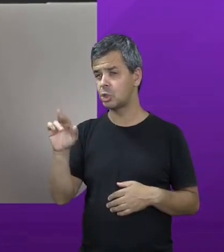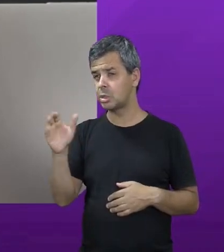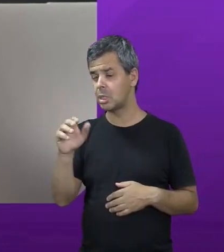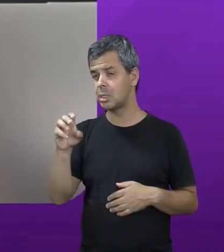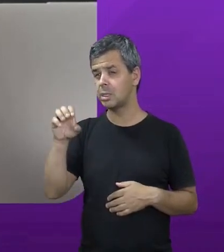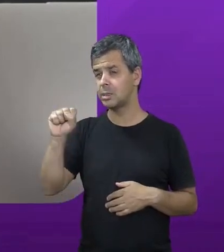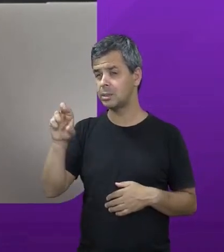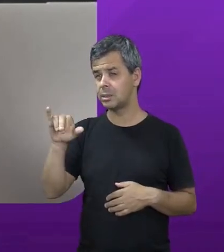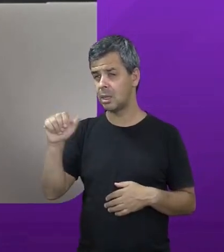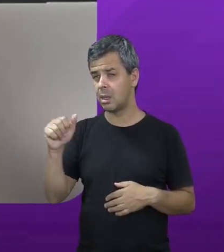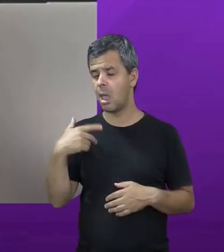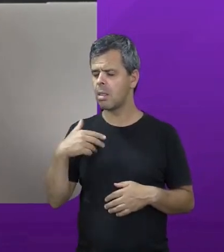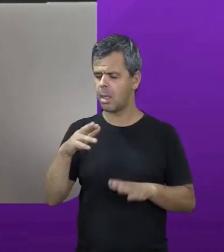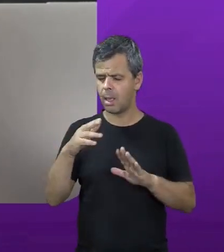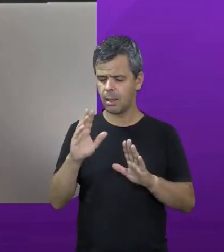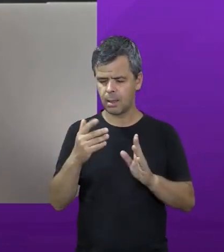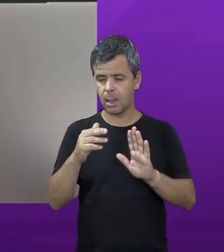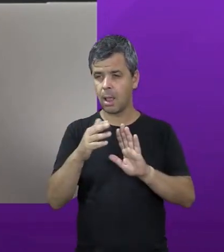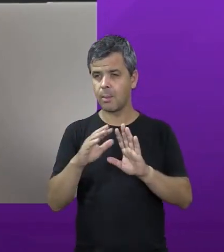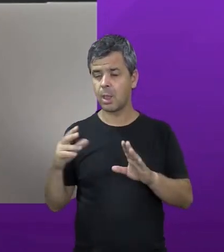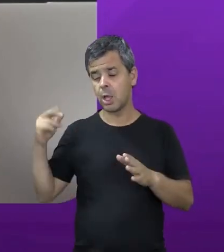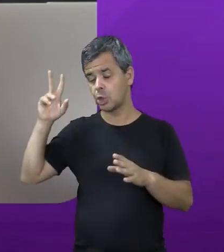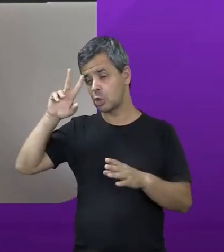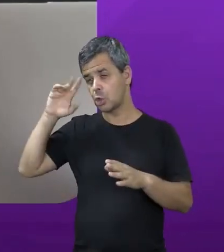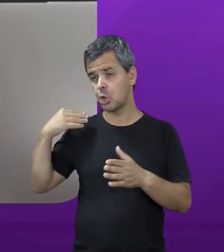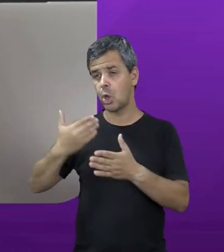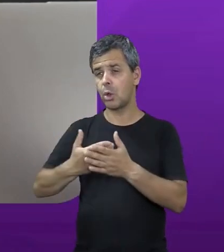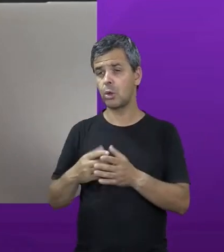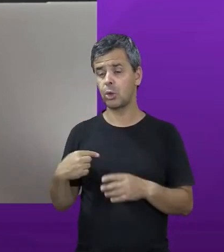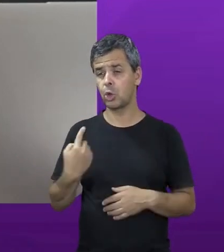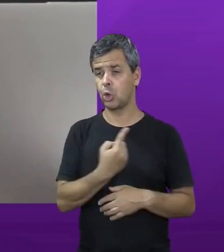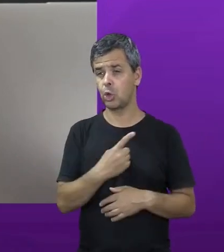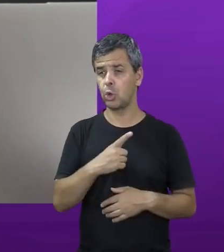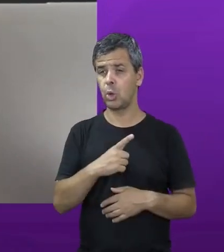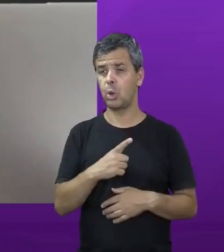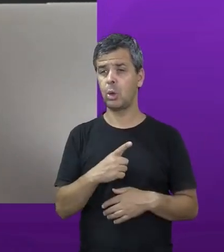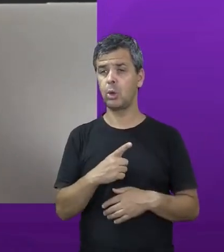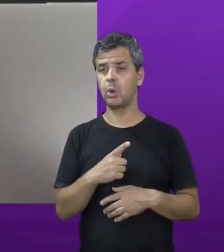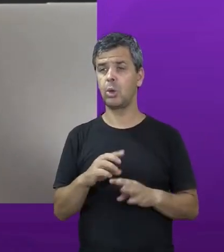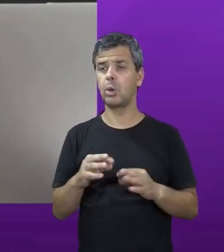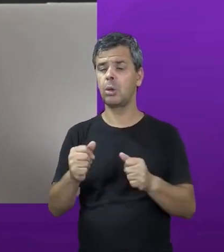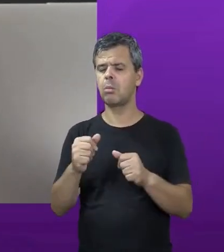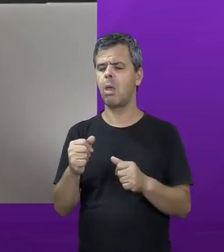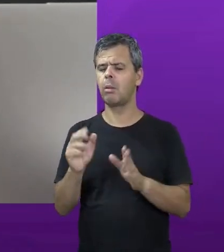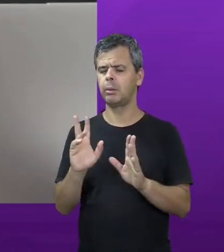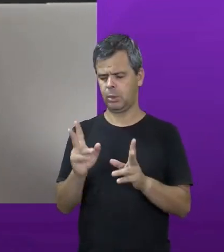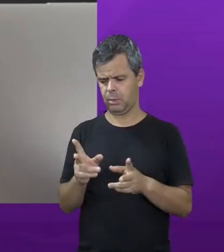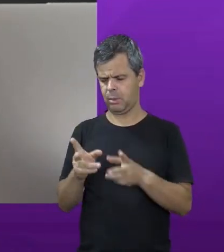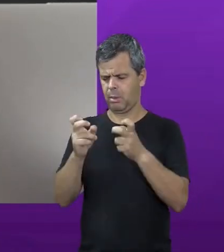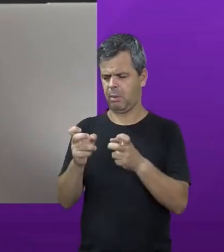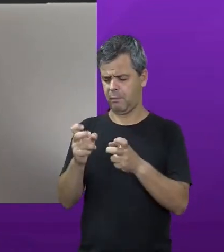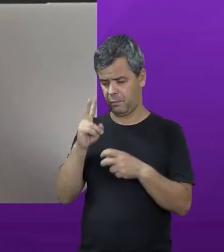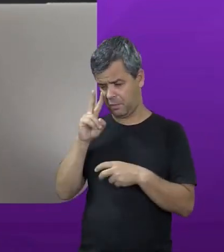tem nessa agenda do Julho das Pretas, a gente tem também uma agenda de visibilizar,